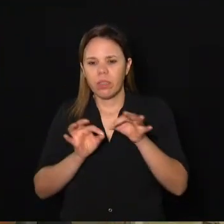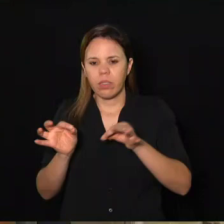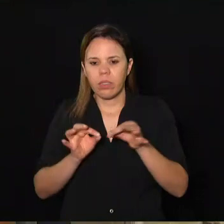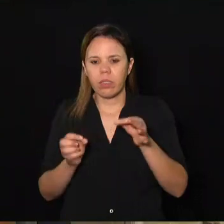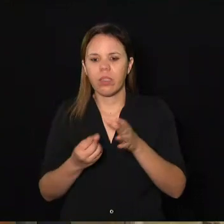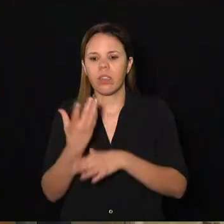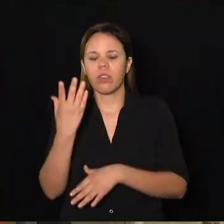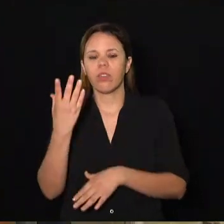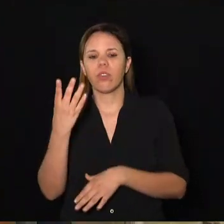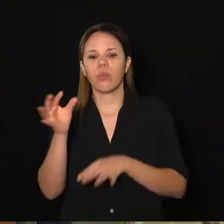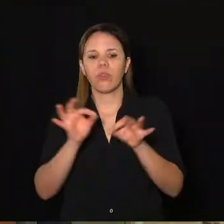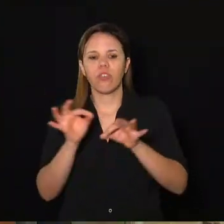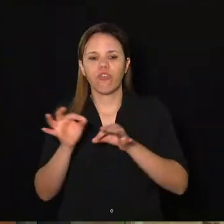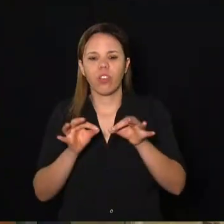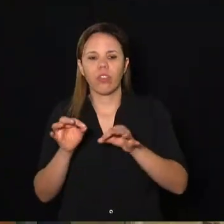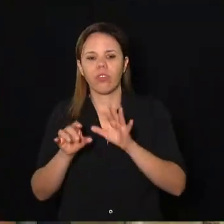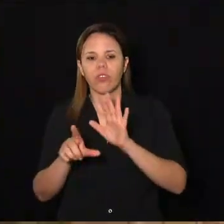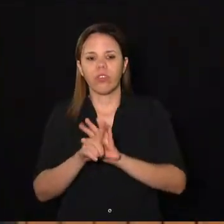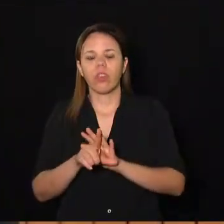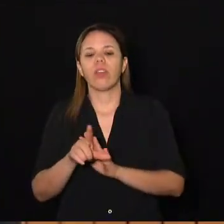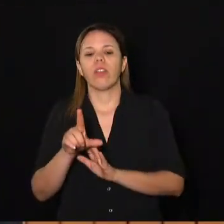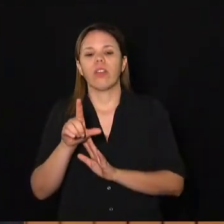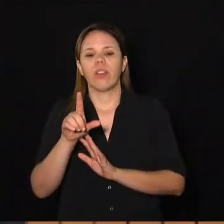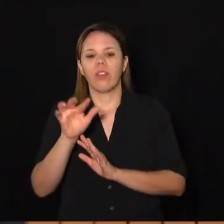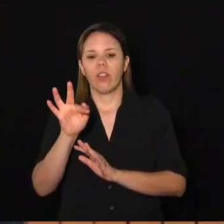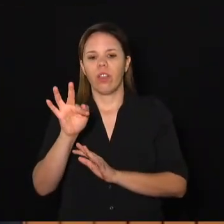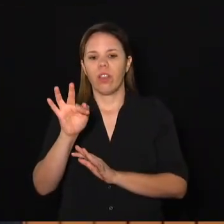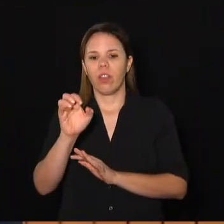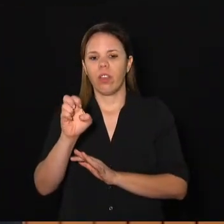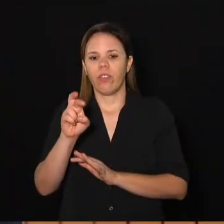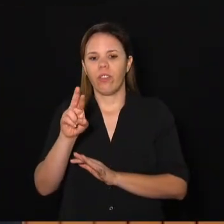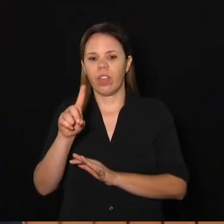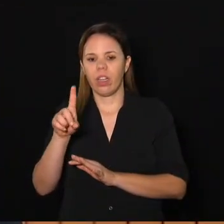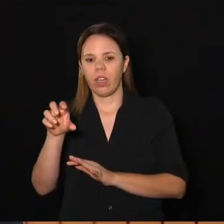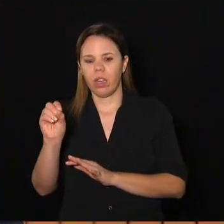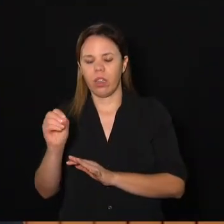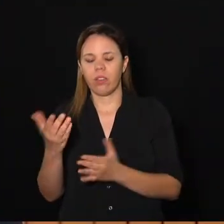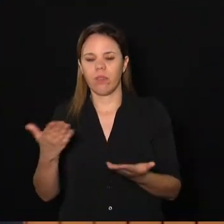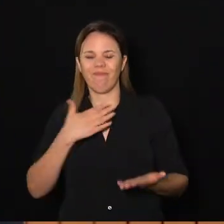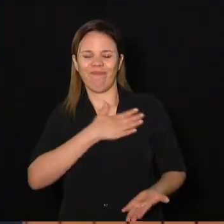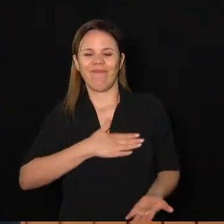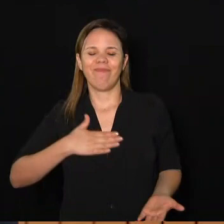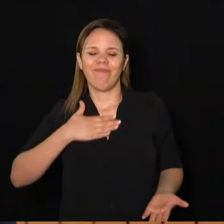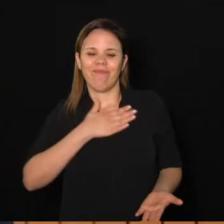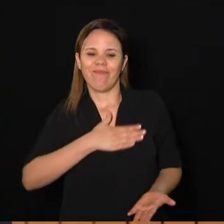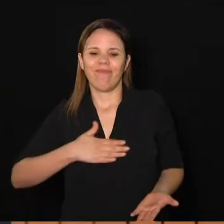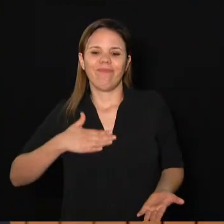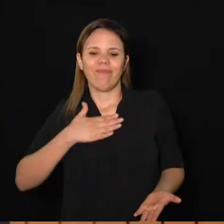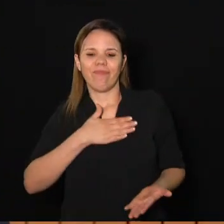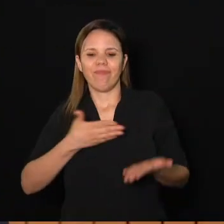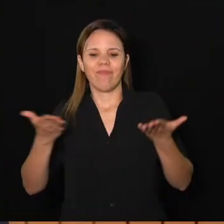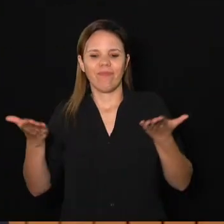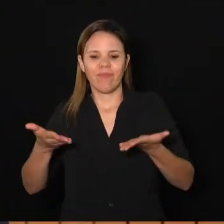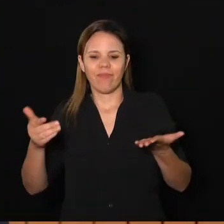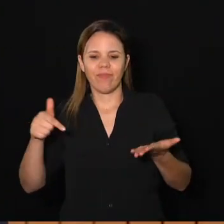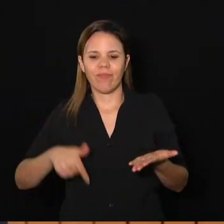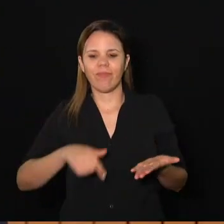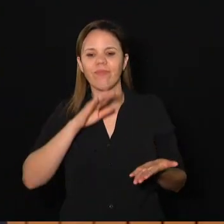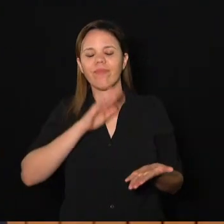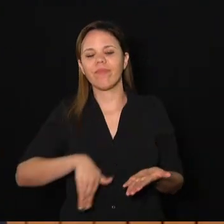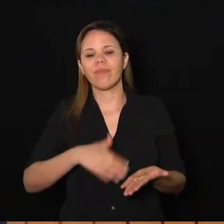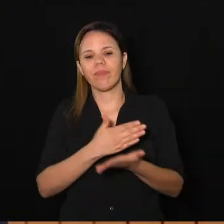Fernando Mendes é um enorme prazer estar aqui essa tarde eu queria começar dizendo que